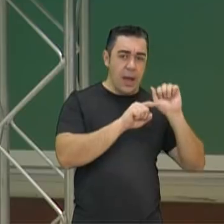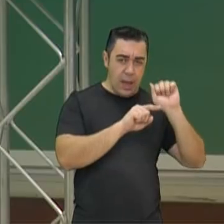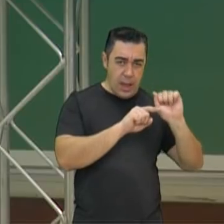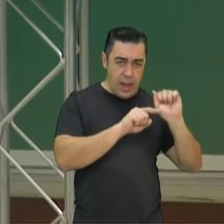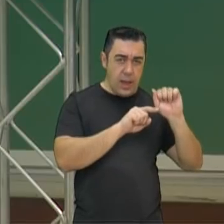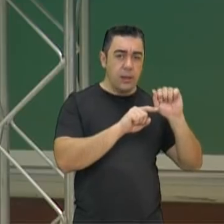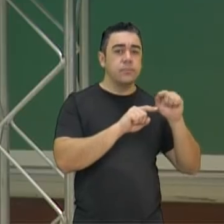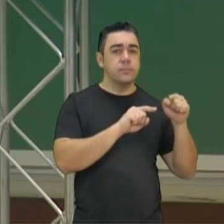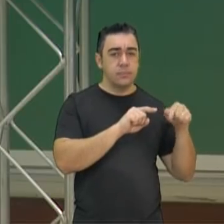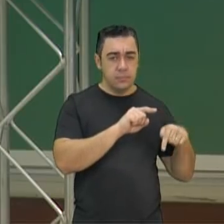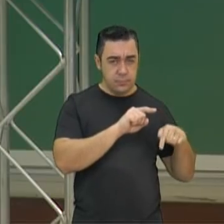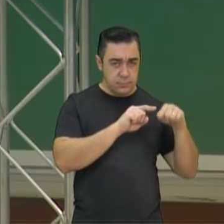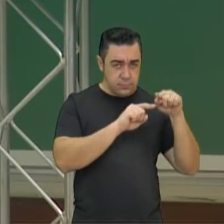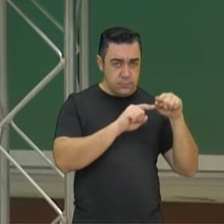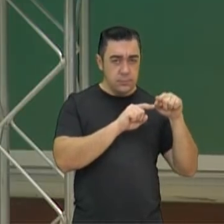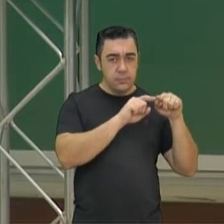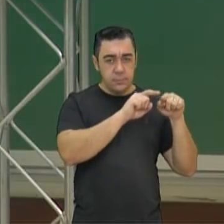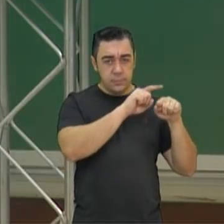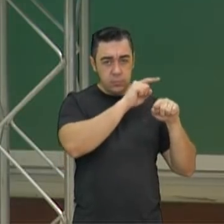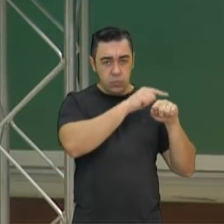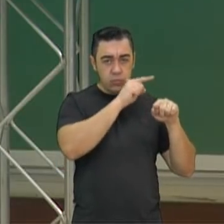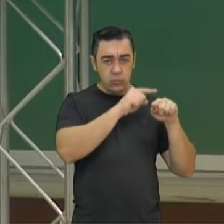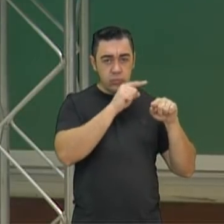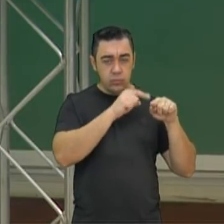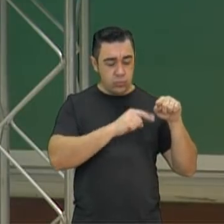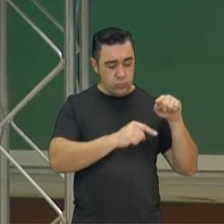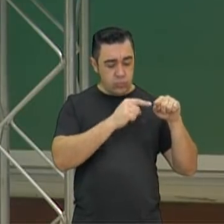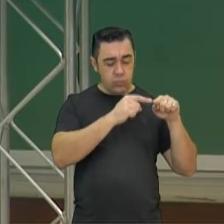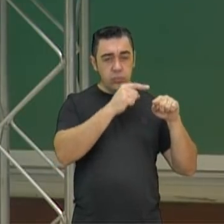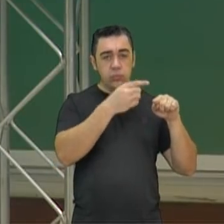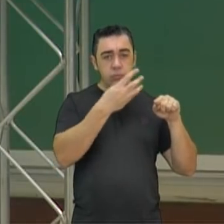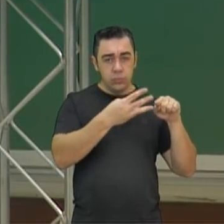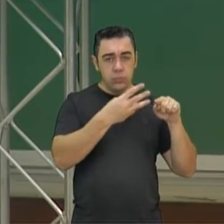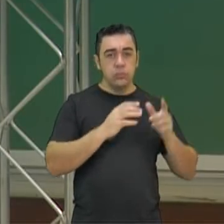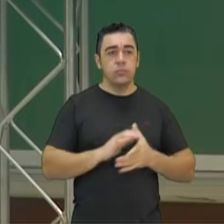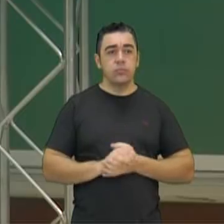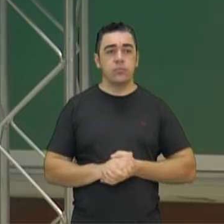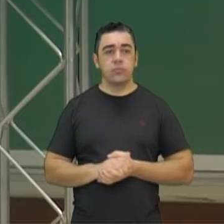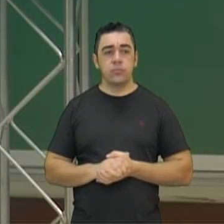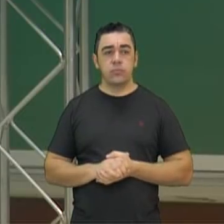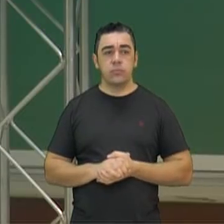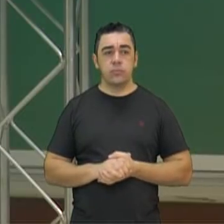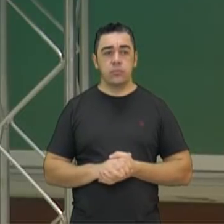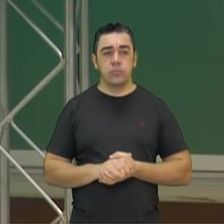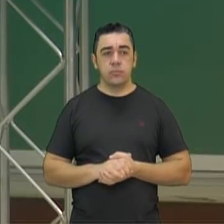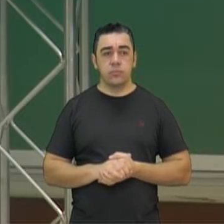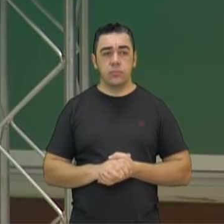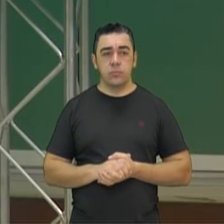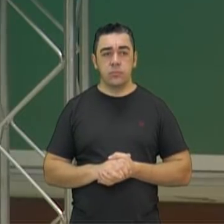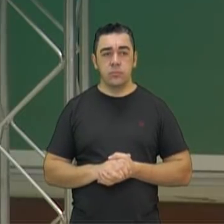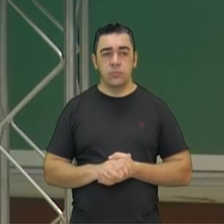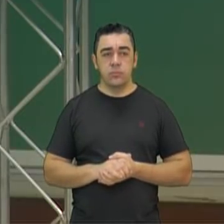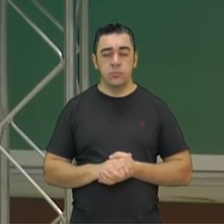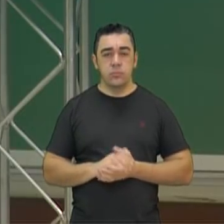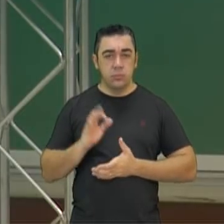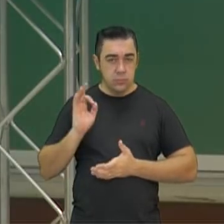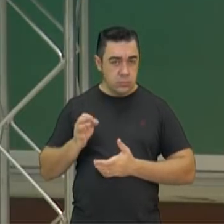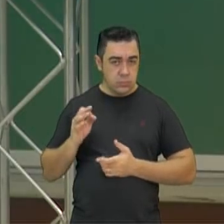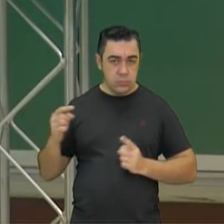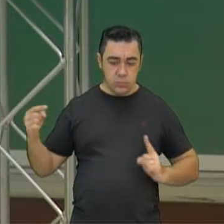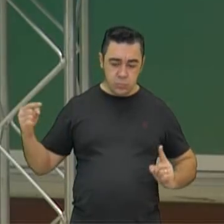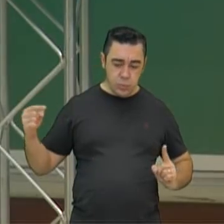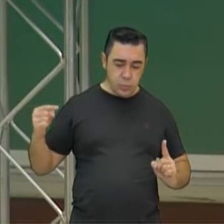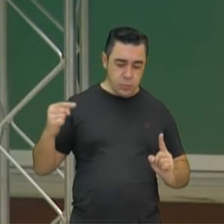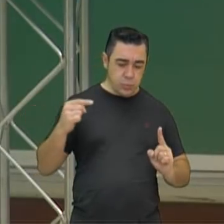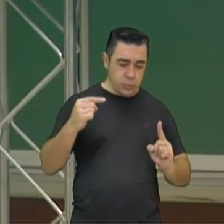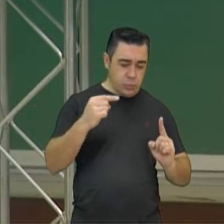vai ver coluna e fileira. Então, A da coluna, ok? E o 3 da fileira.